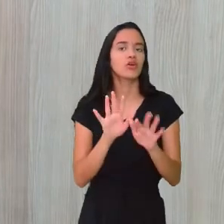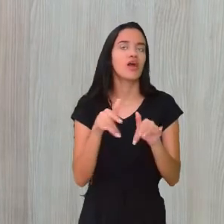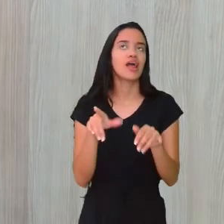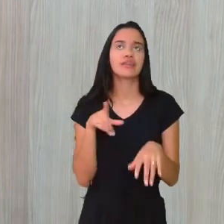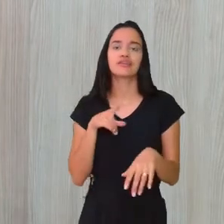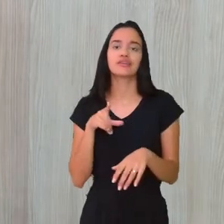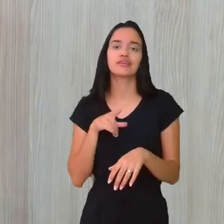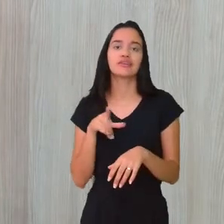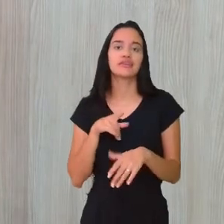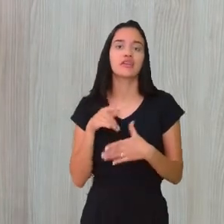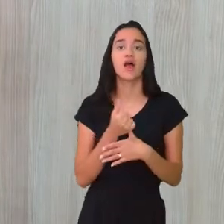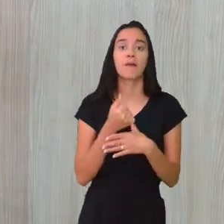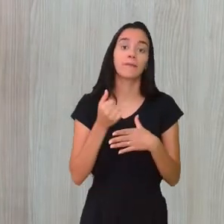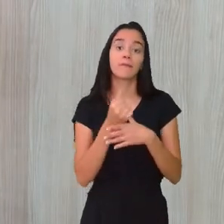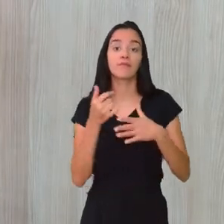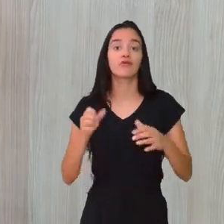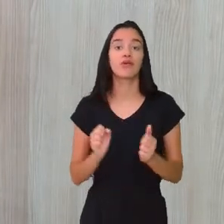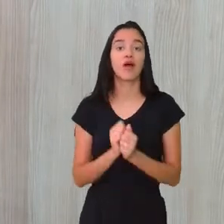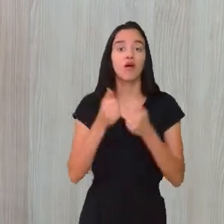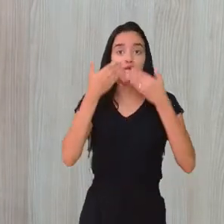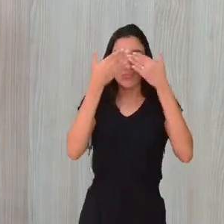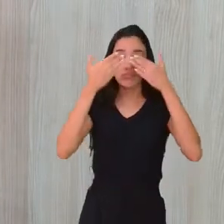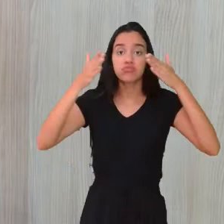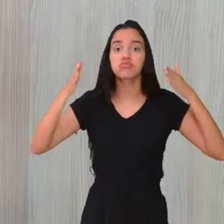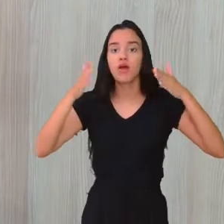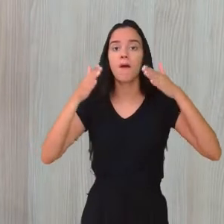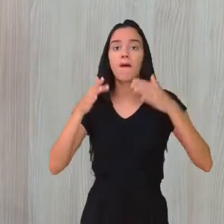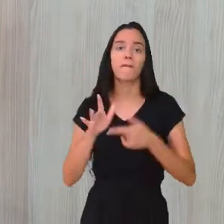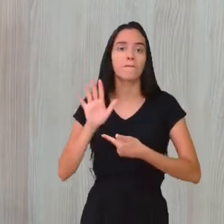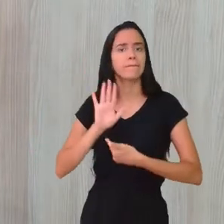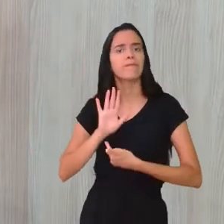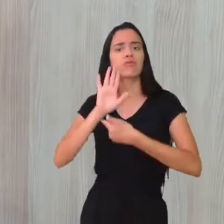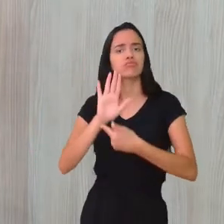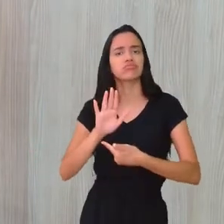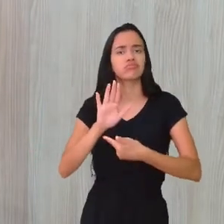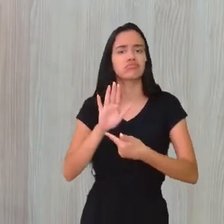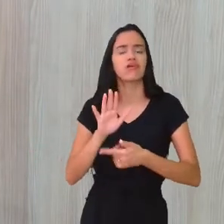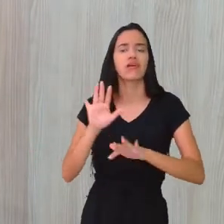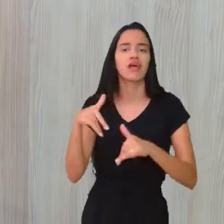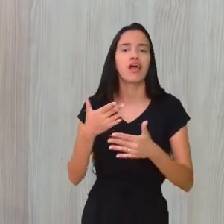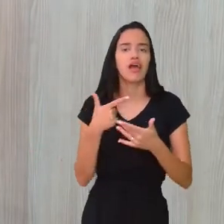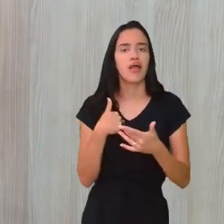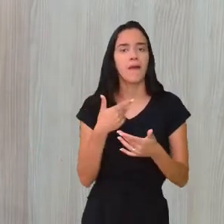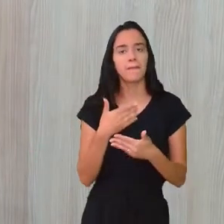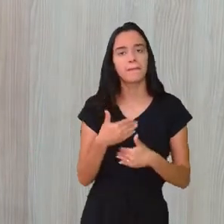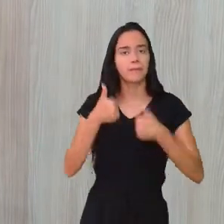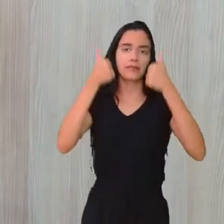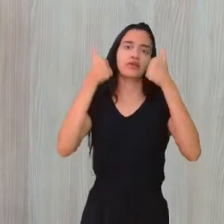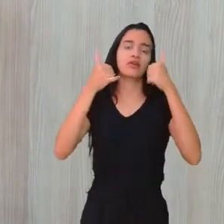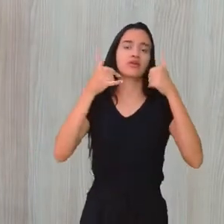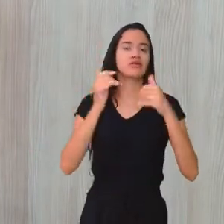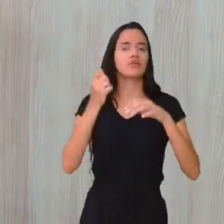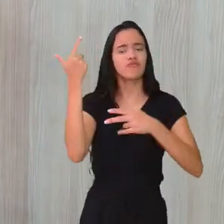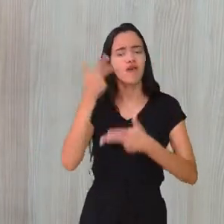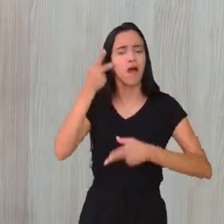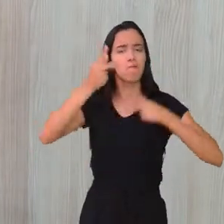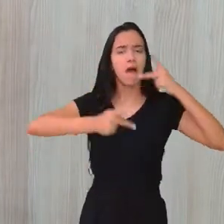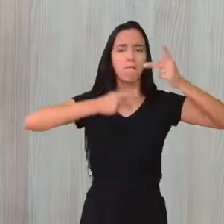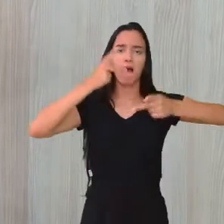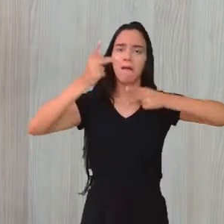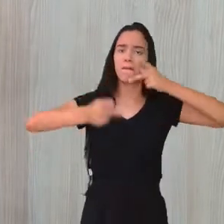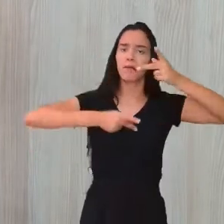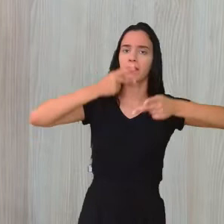ter essa moral explanada, Sim. Mostrada. E aí isso é muito mais didático do que você falar,